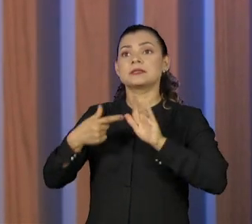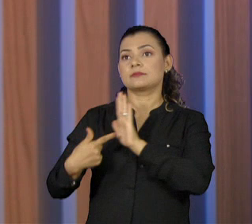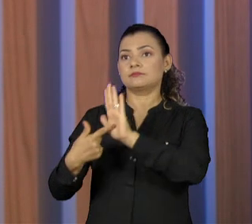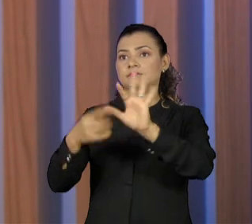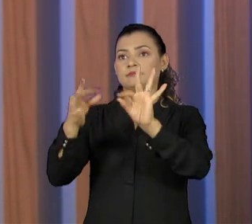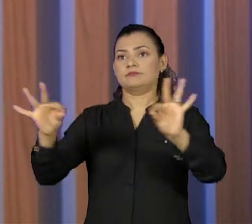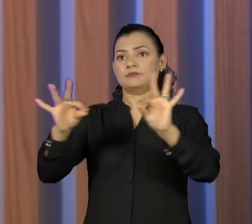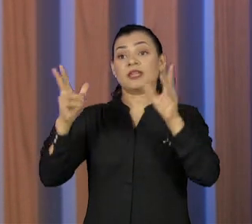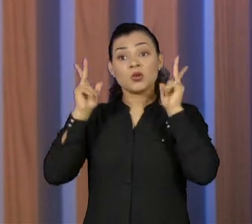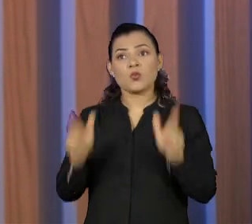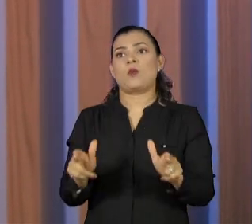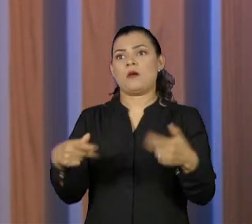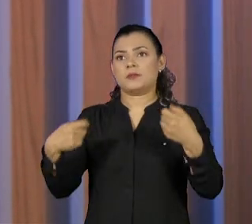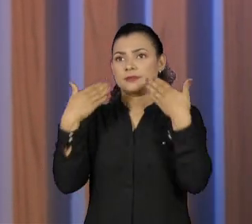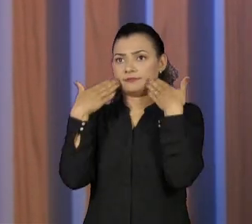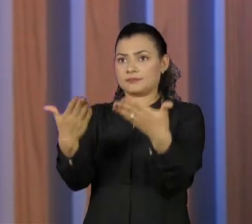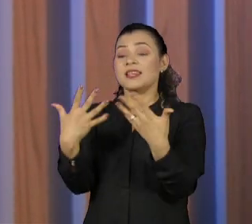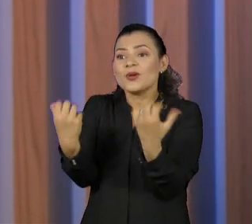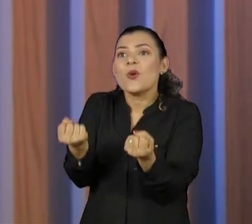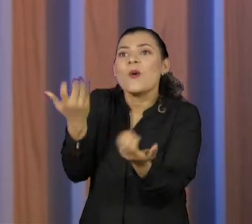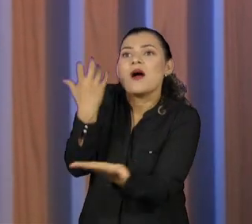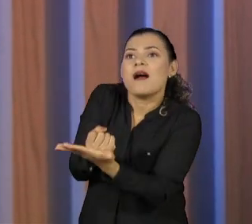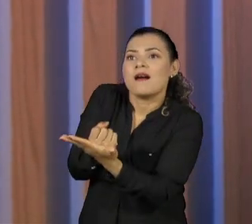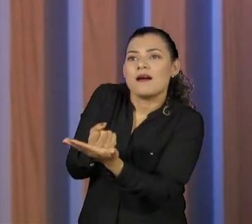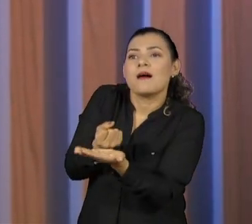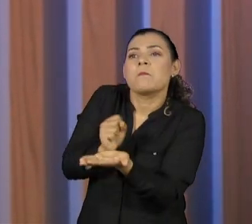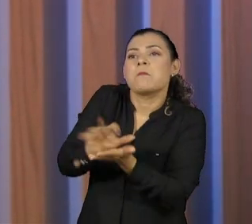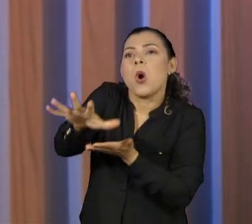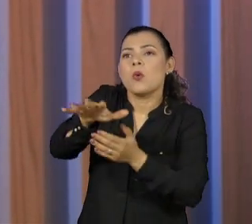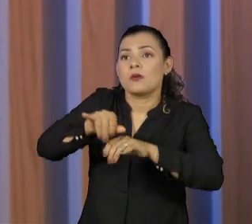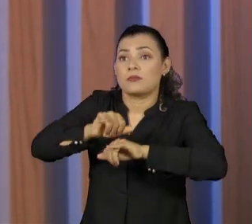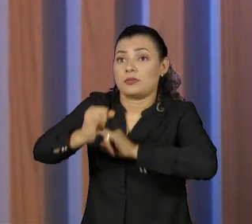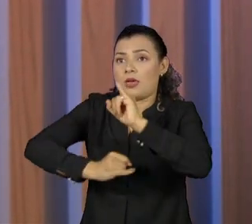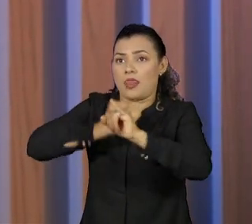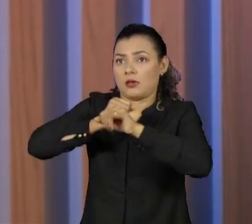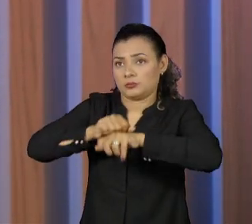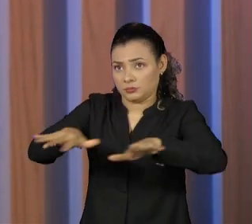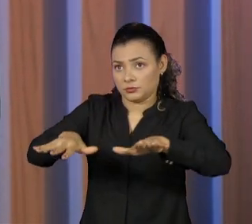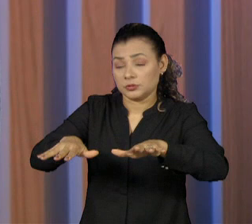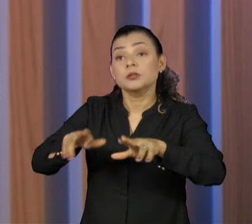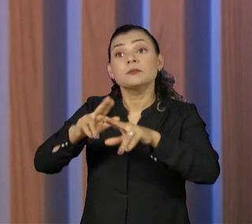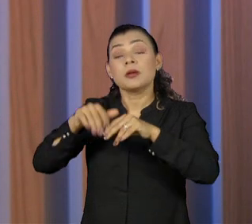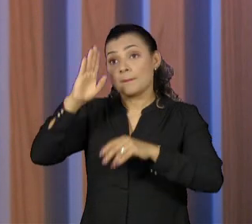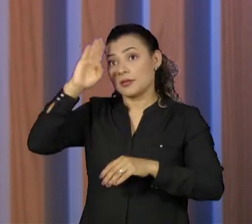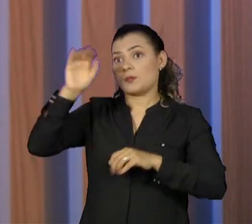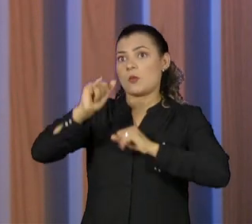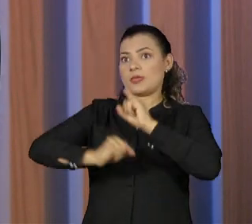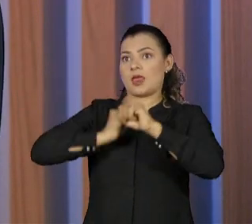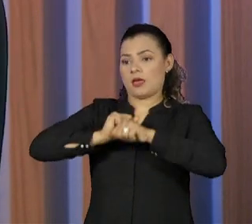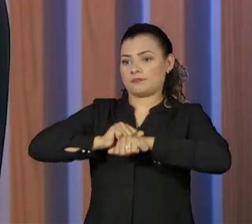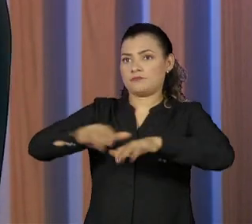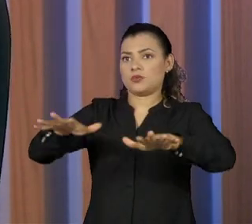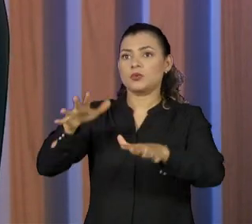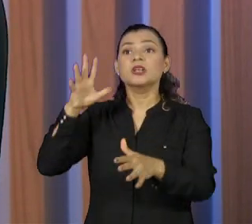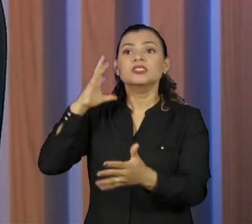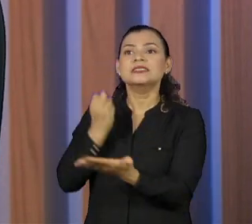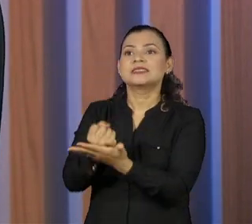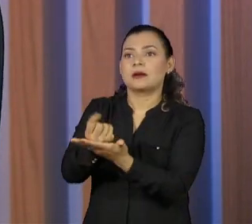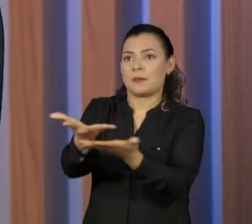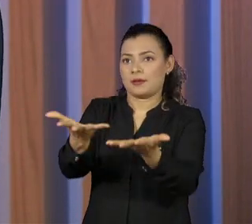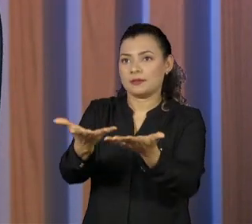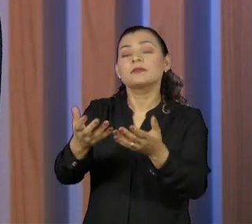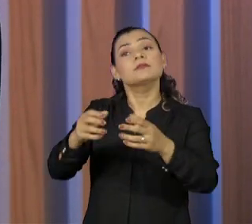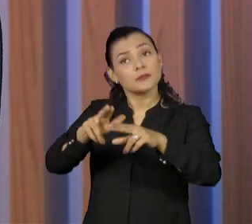né? A orquestra que eu dirijo, por exemplo, ela conseguiu mais destaque através da internet do que das